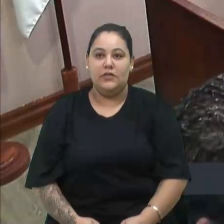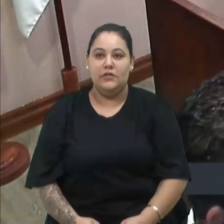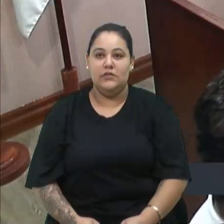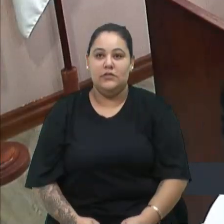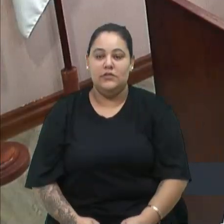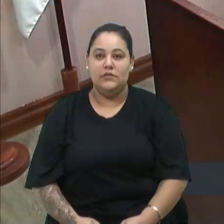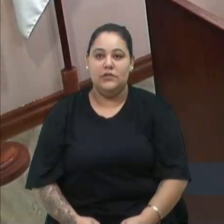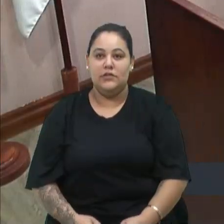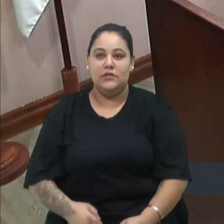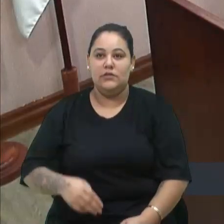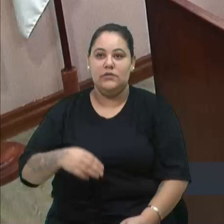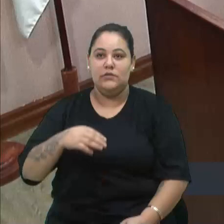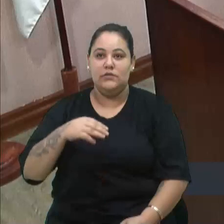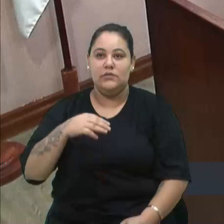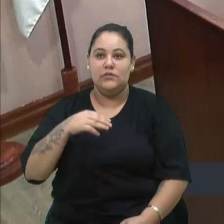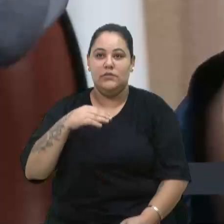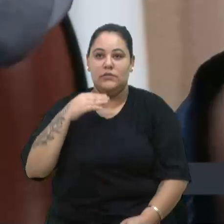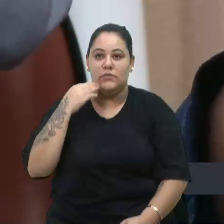Alexandre Bortoluz.